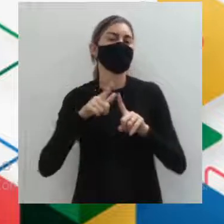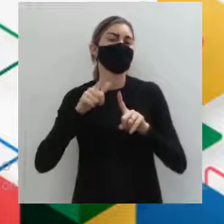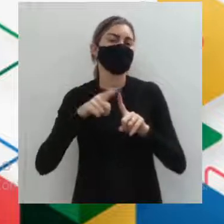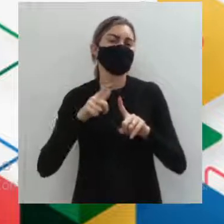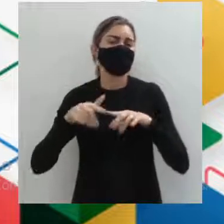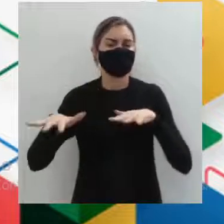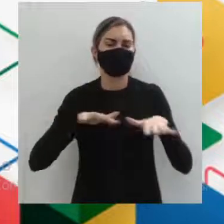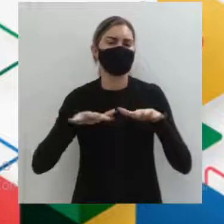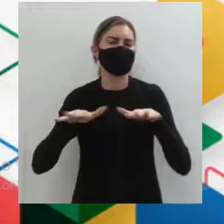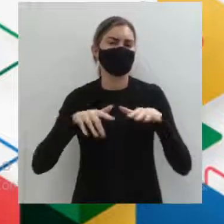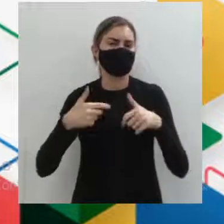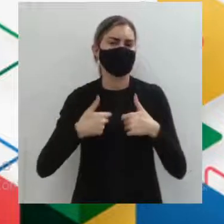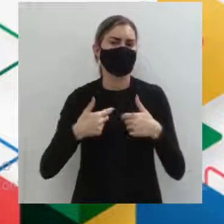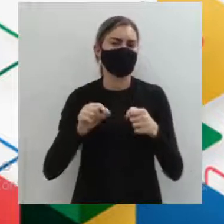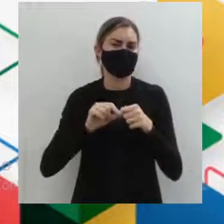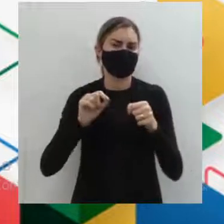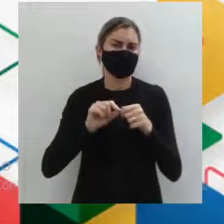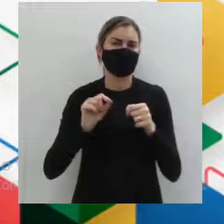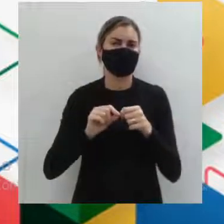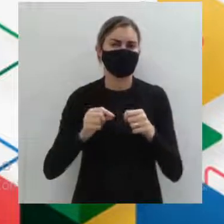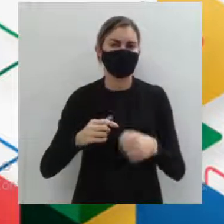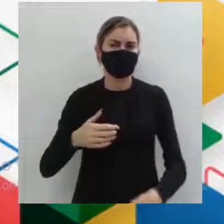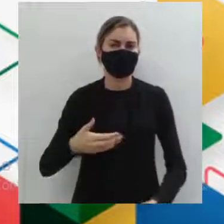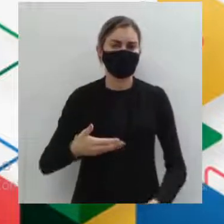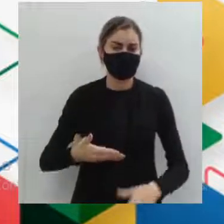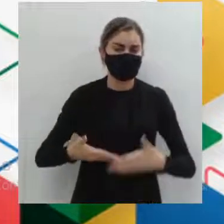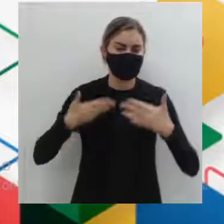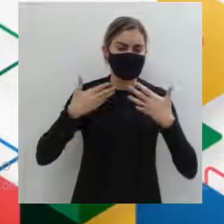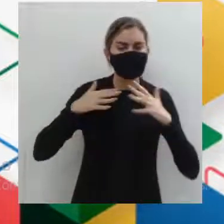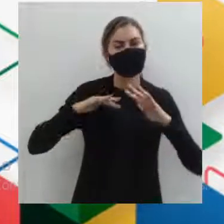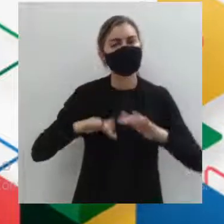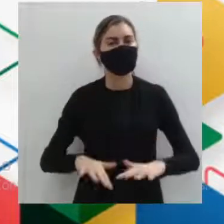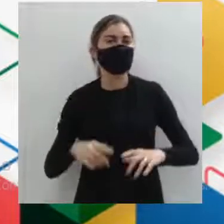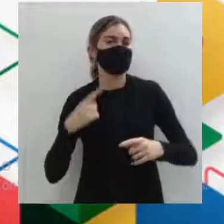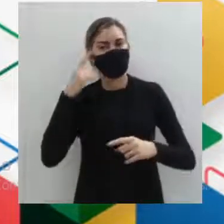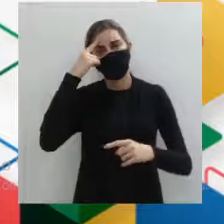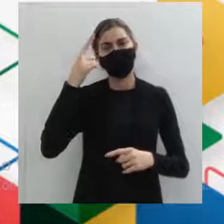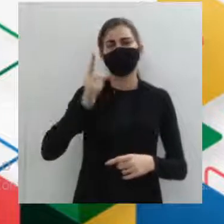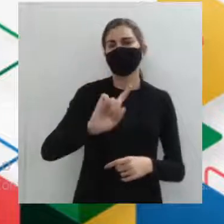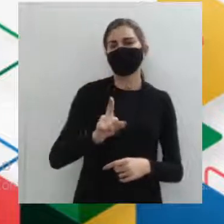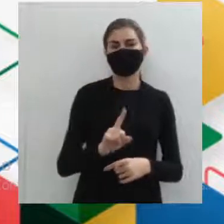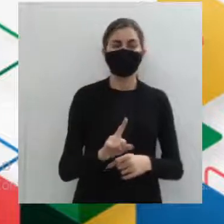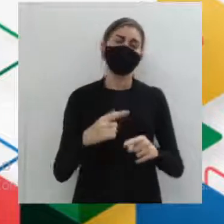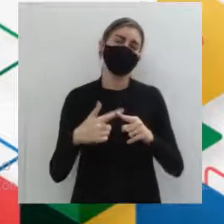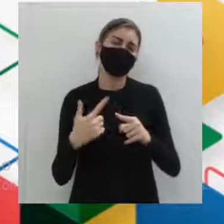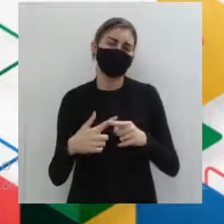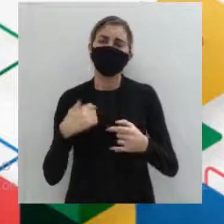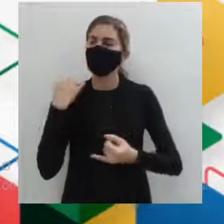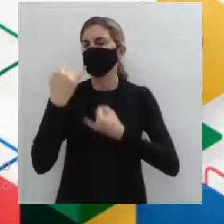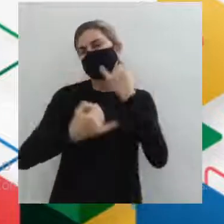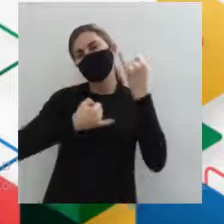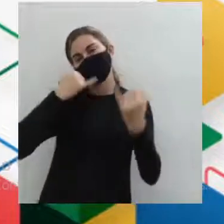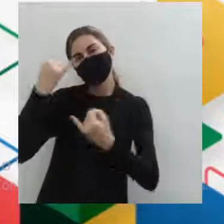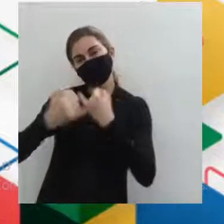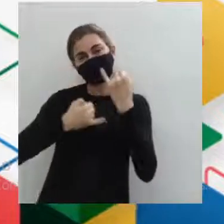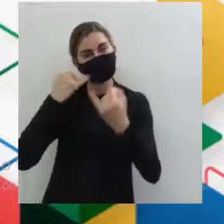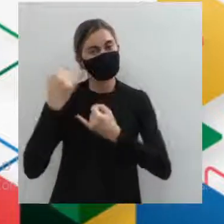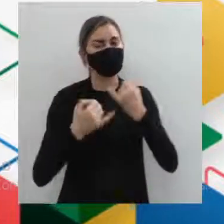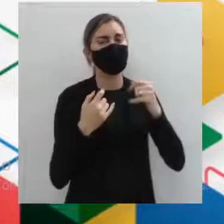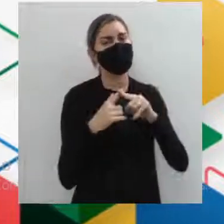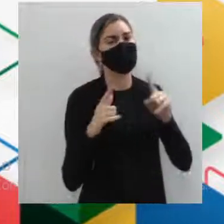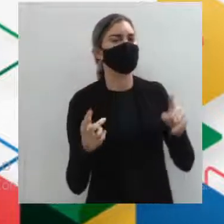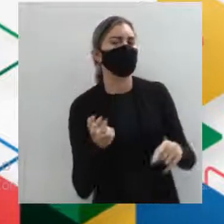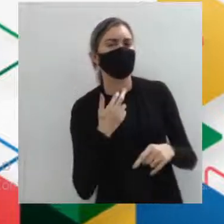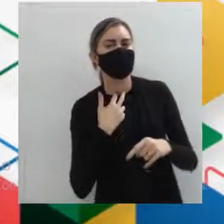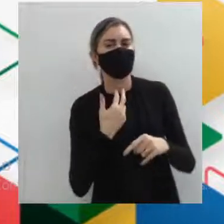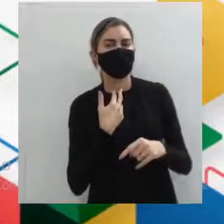de movimento eu estou fazendo a nível superior e inferior? É claro que a gente não pensa nisso, porque nós estamos numa brincadeira, mas não